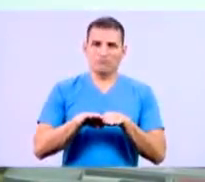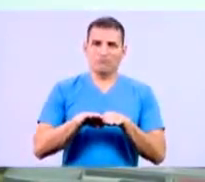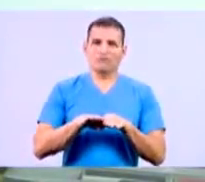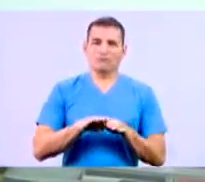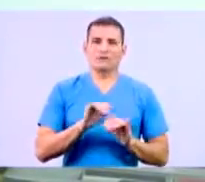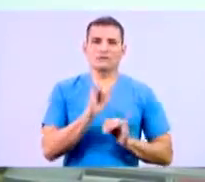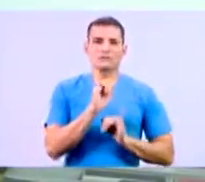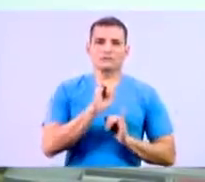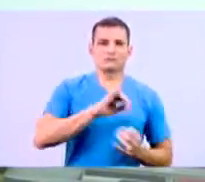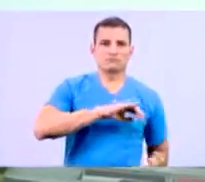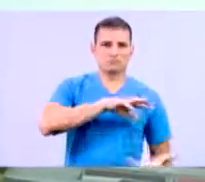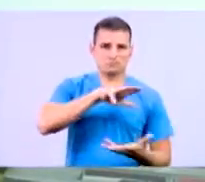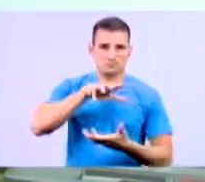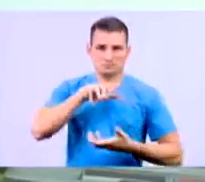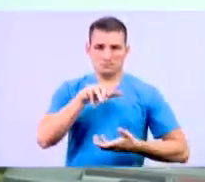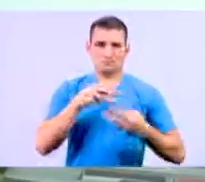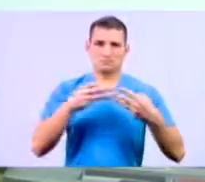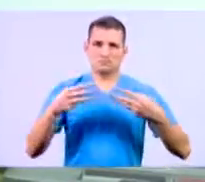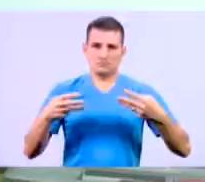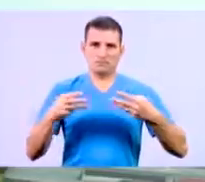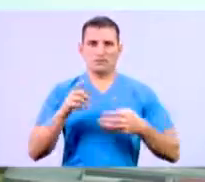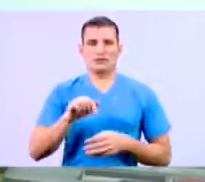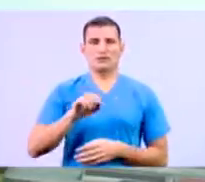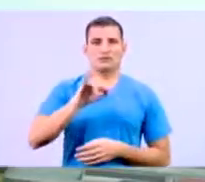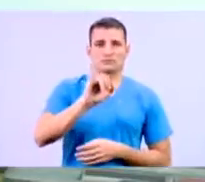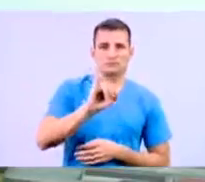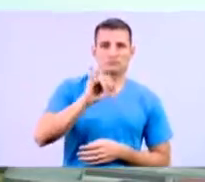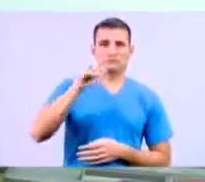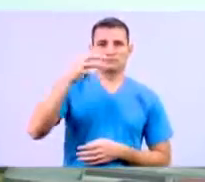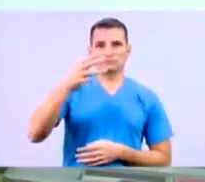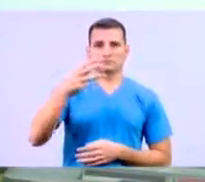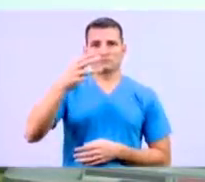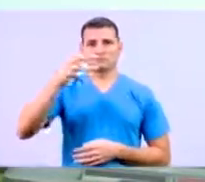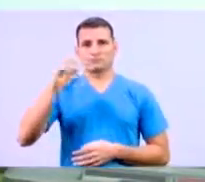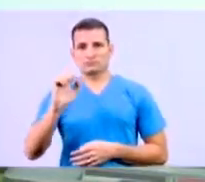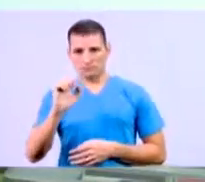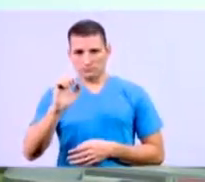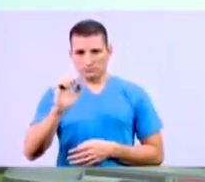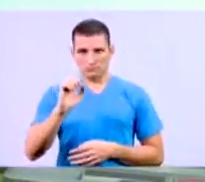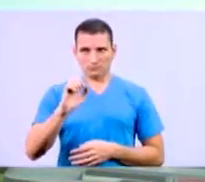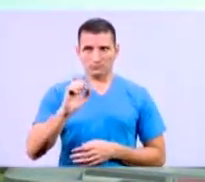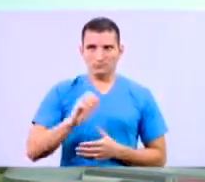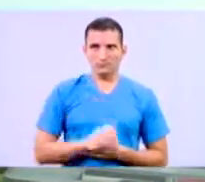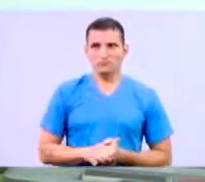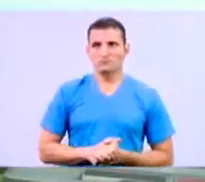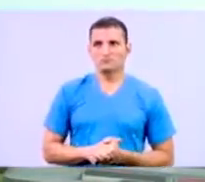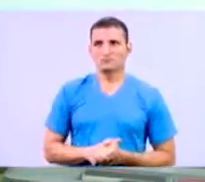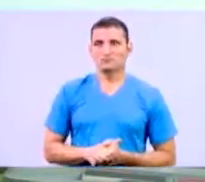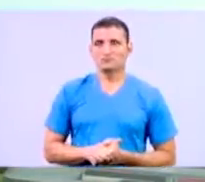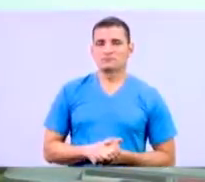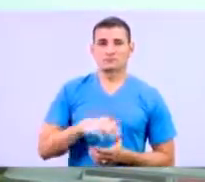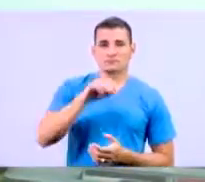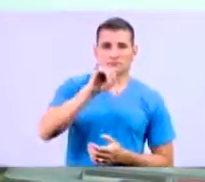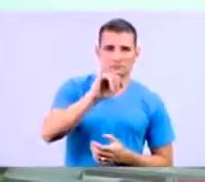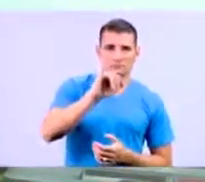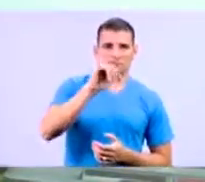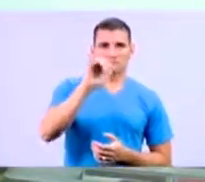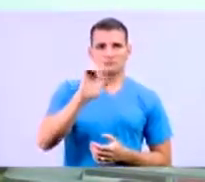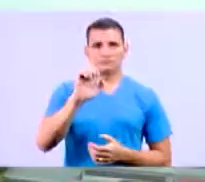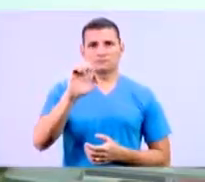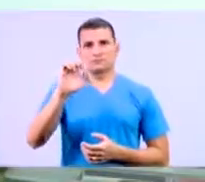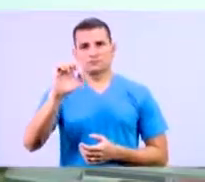que aí a gente começa a chamar agora o I3E. Se escreve I-E-E-E, mas normalmente se